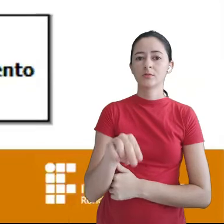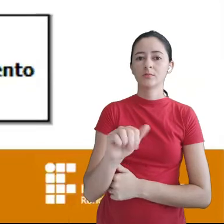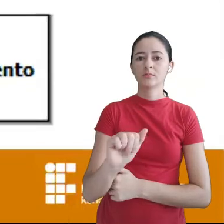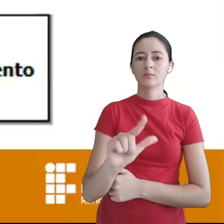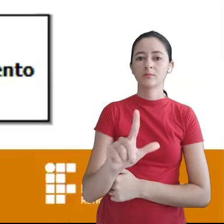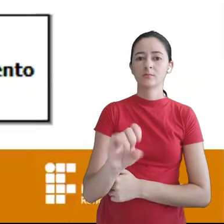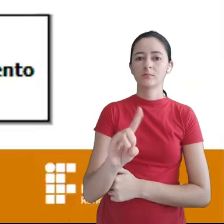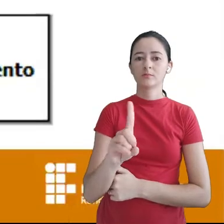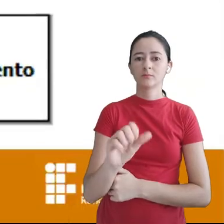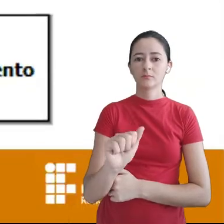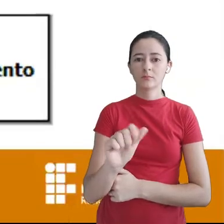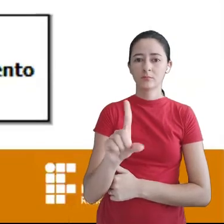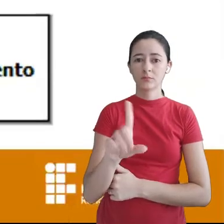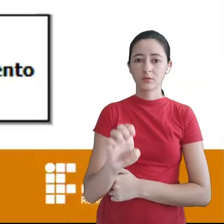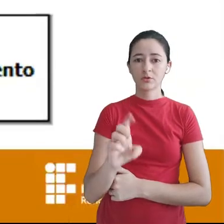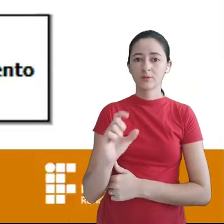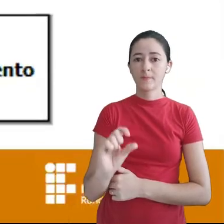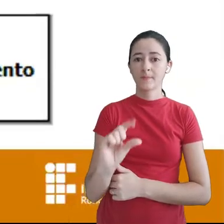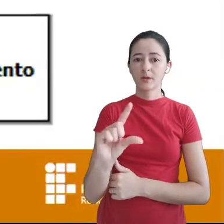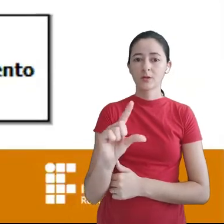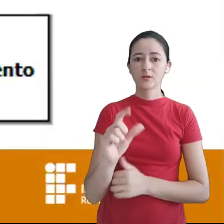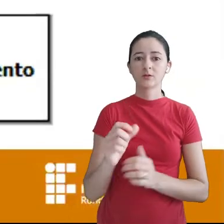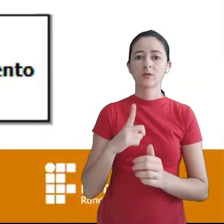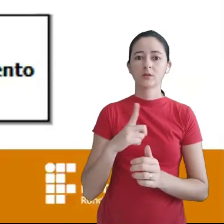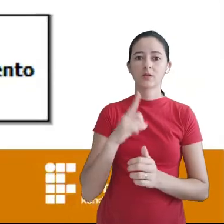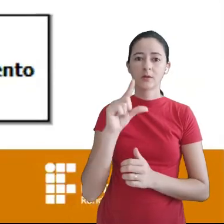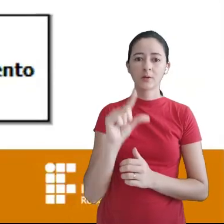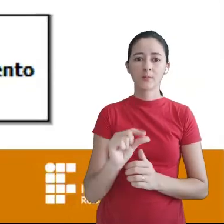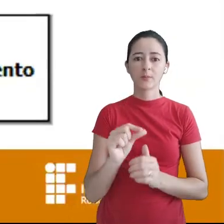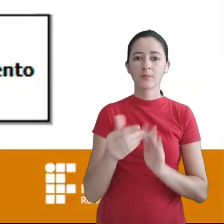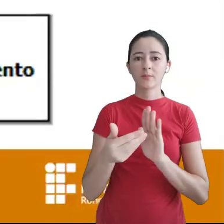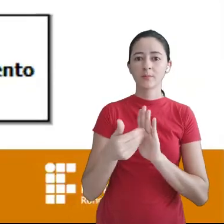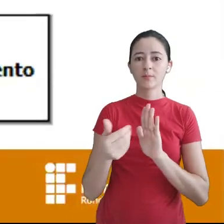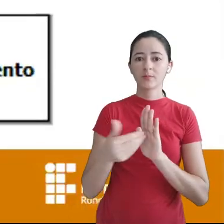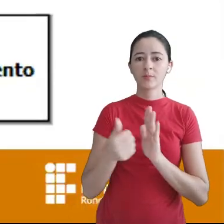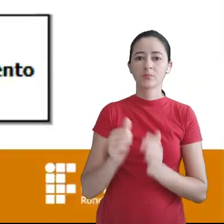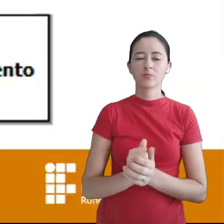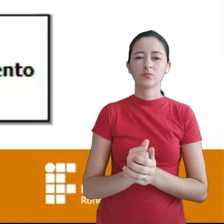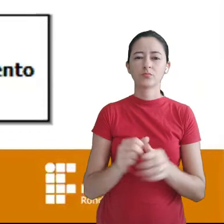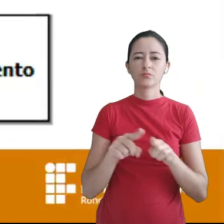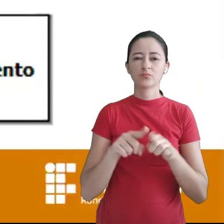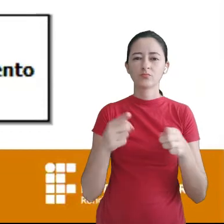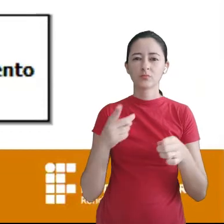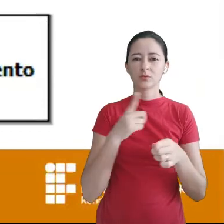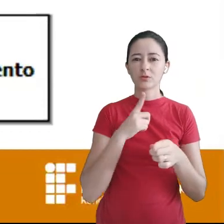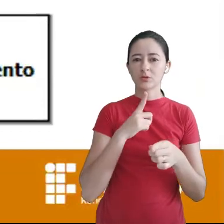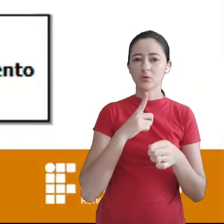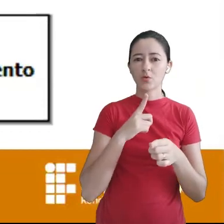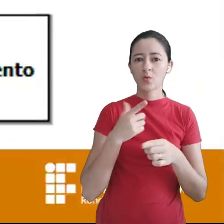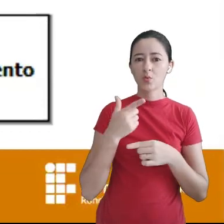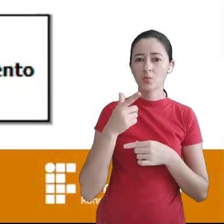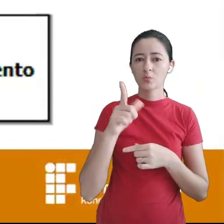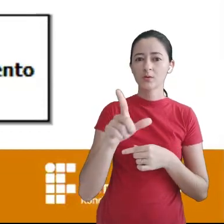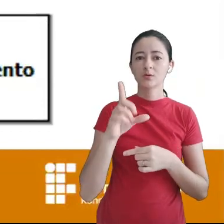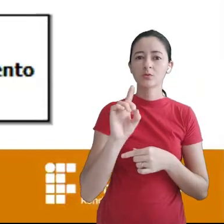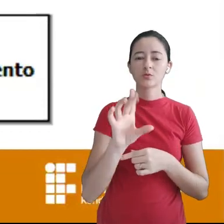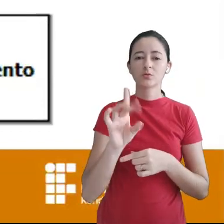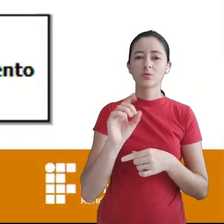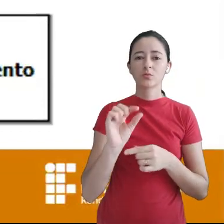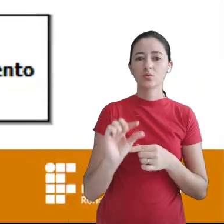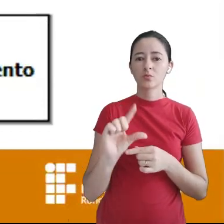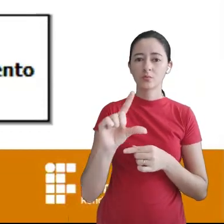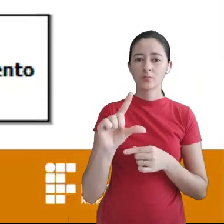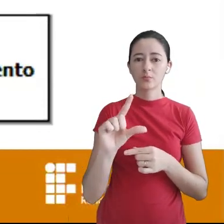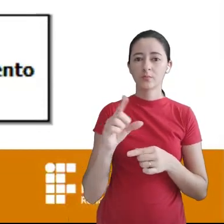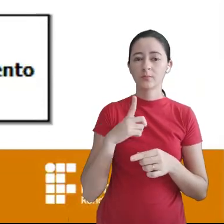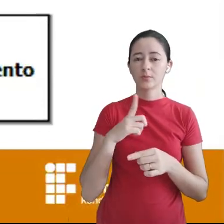máxima. Deixando a mínima de fora. A mínima até que pode deixar de fora. A mínima, você consegue fazer um projeto de